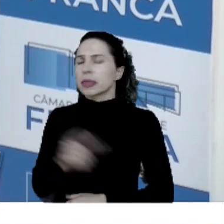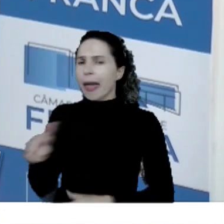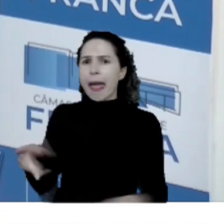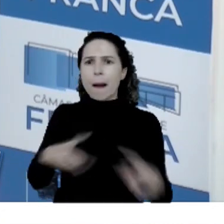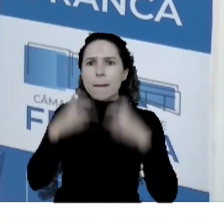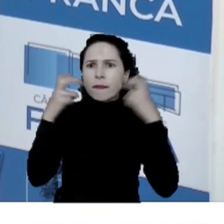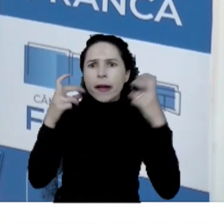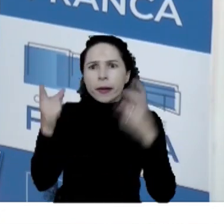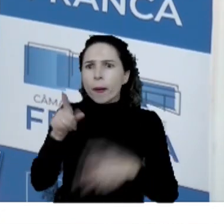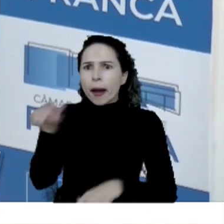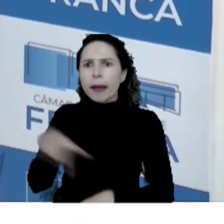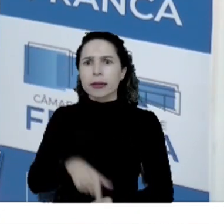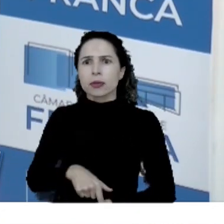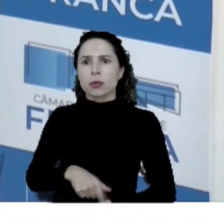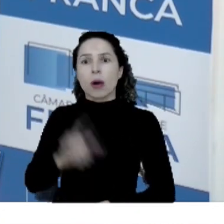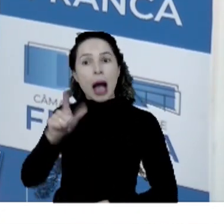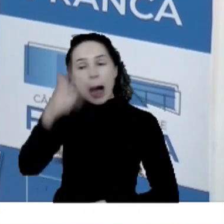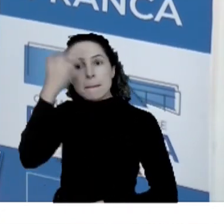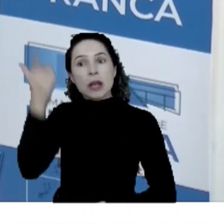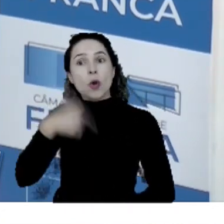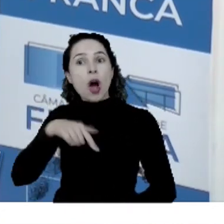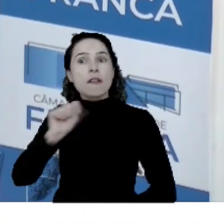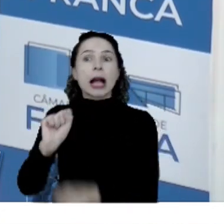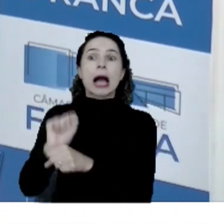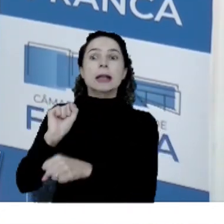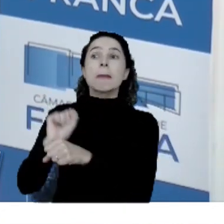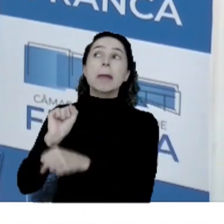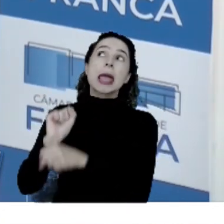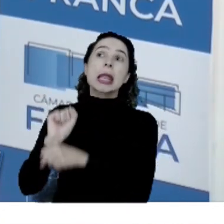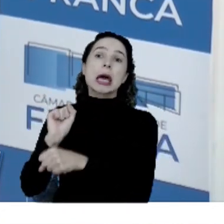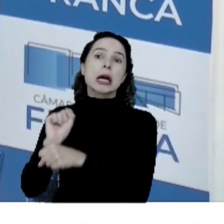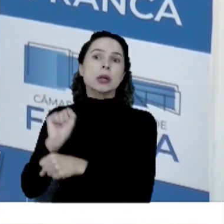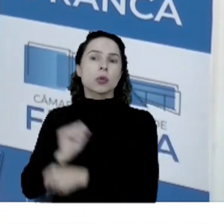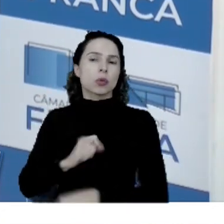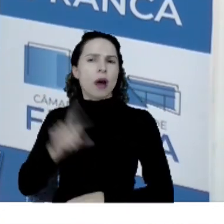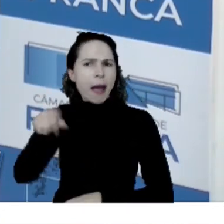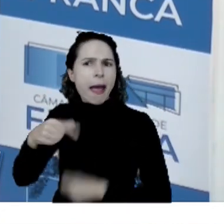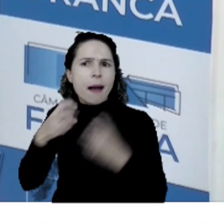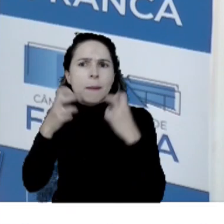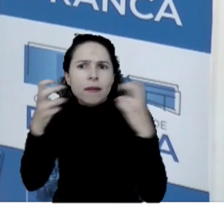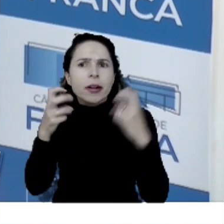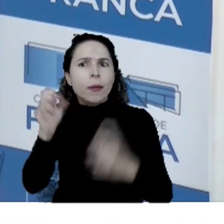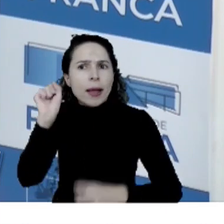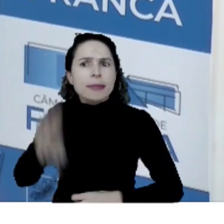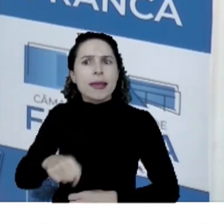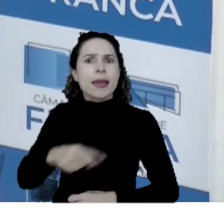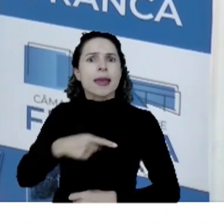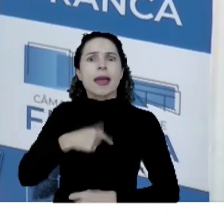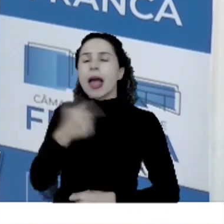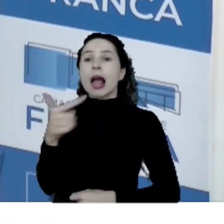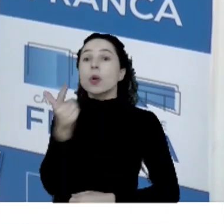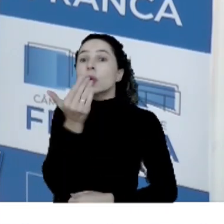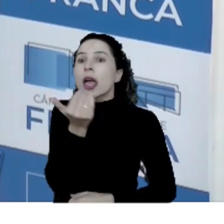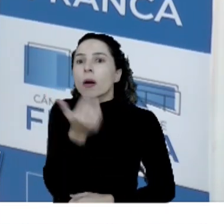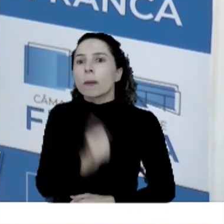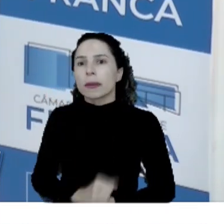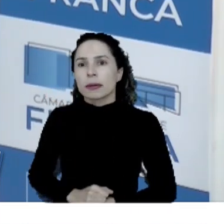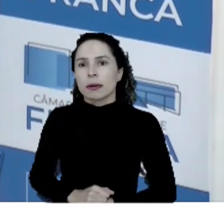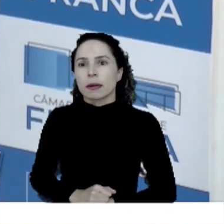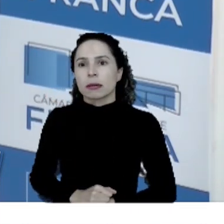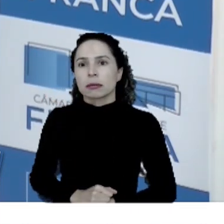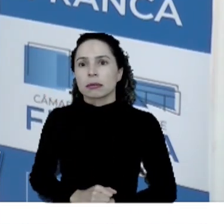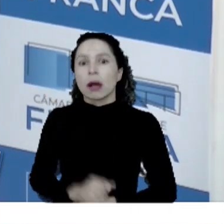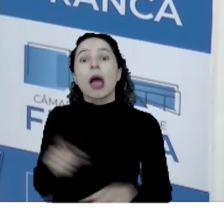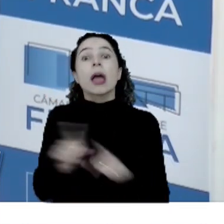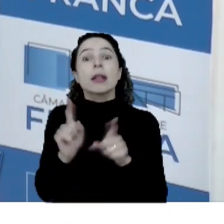isso. A pessoa ficar esperando. É vergonhoso. Ela não tem o que comer. E ela tem que demorar